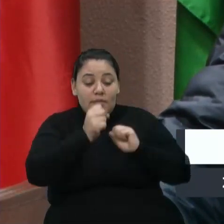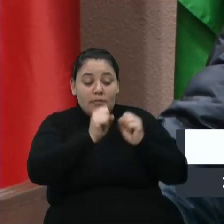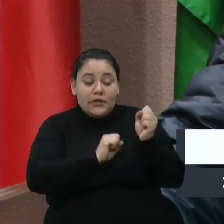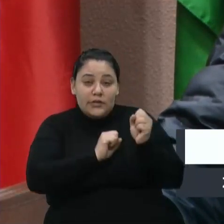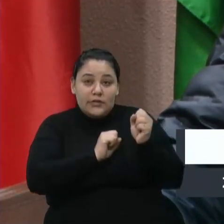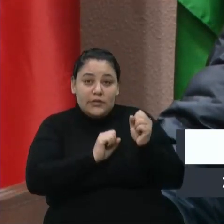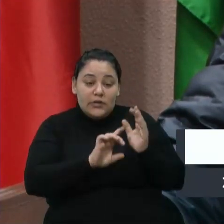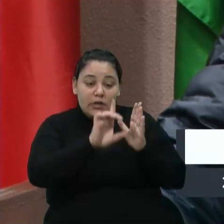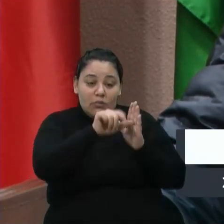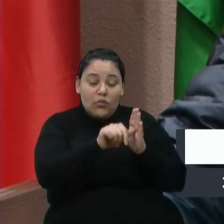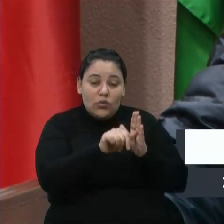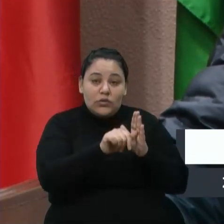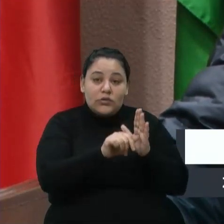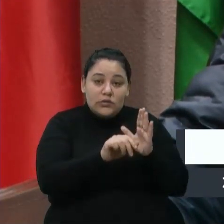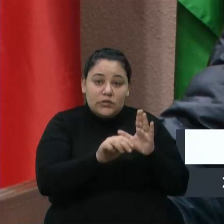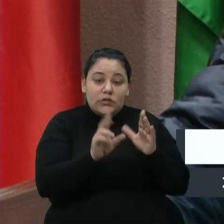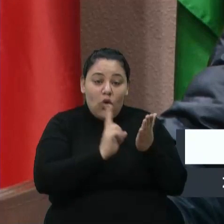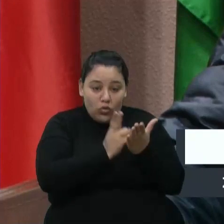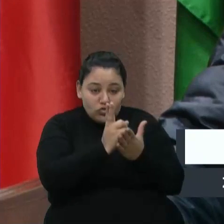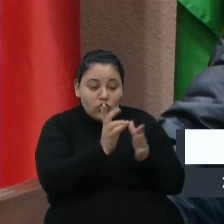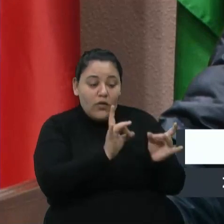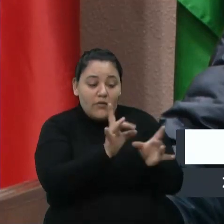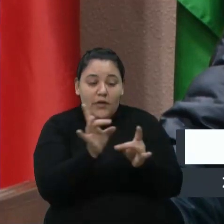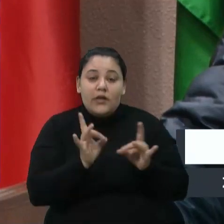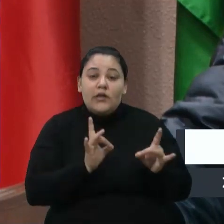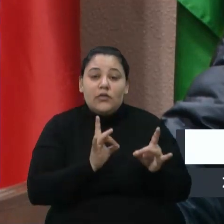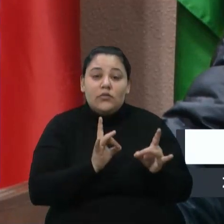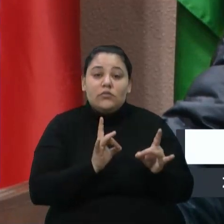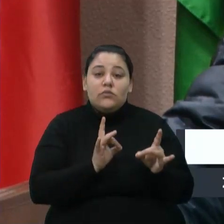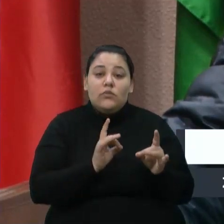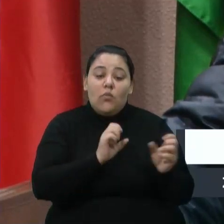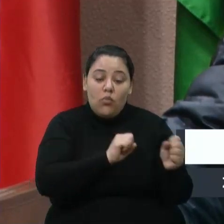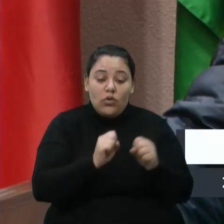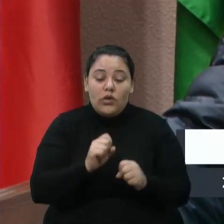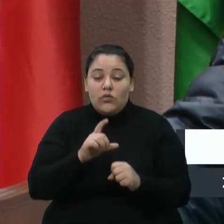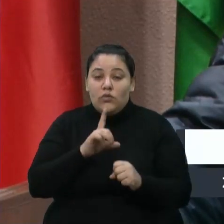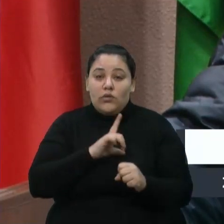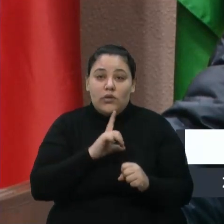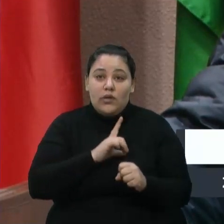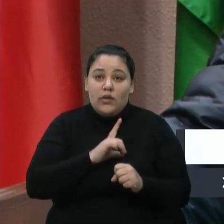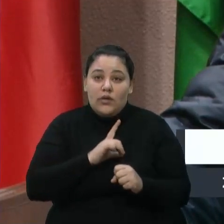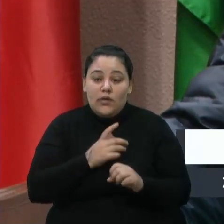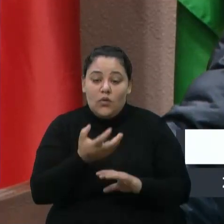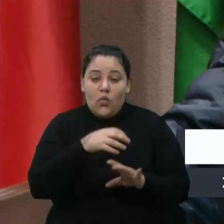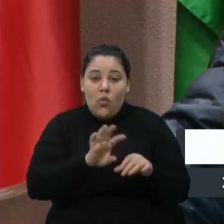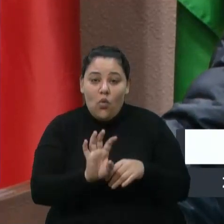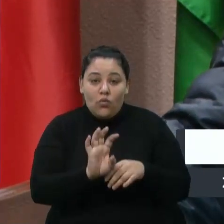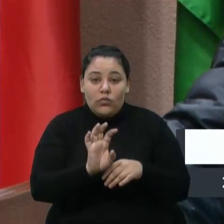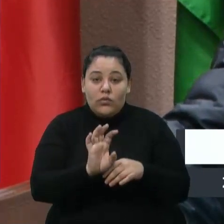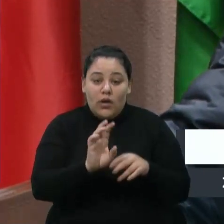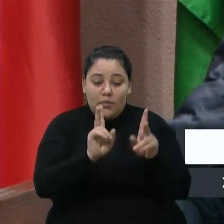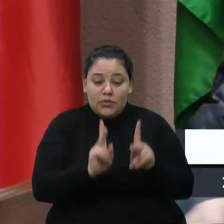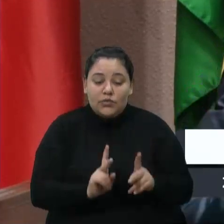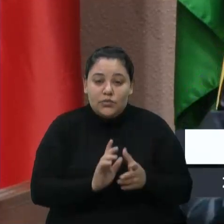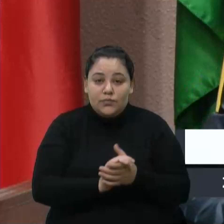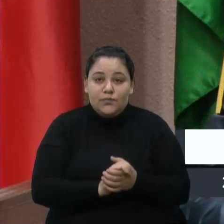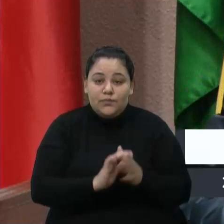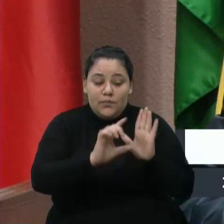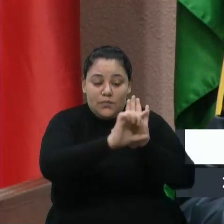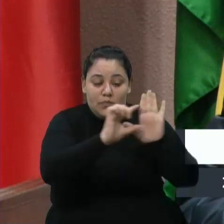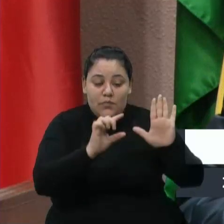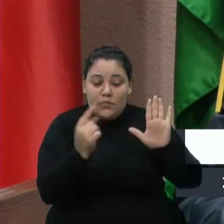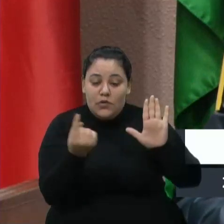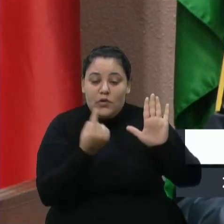após o devido processo administrativo, possibilitando a ampla defesa e ao contraditório ao contribuinte. Parágrafo único. O